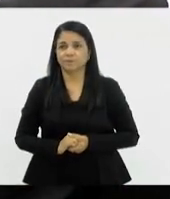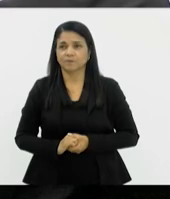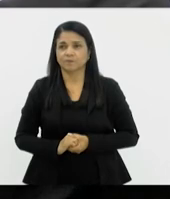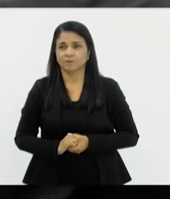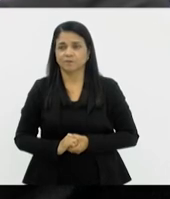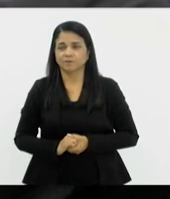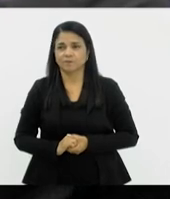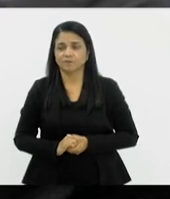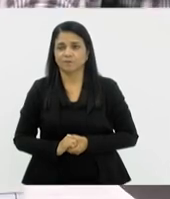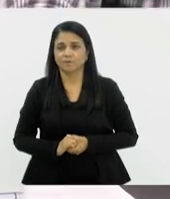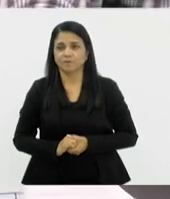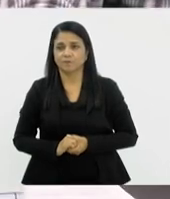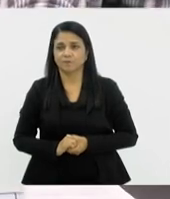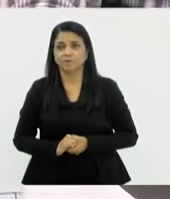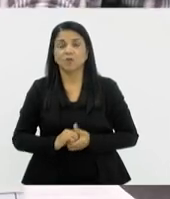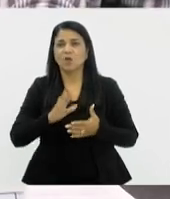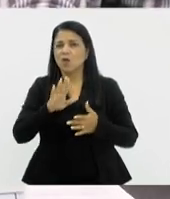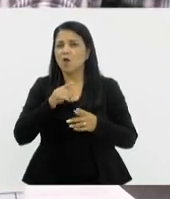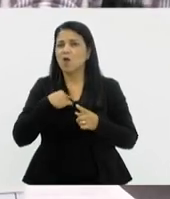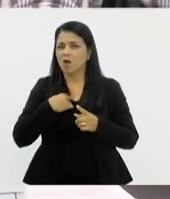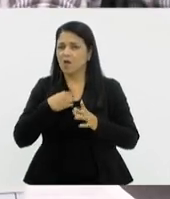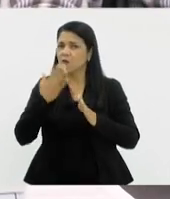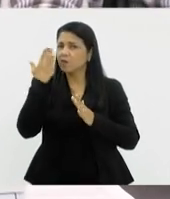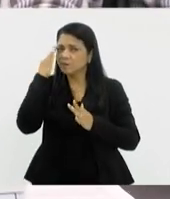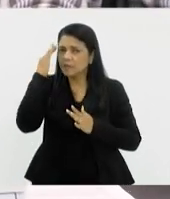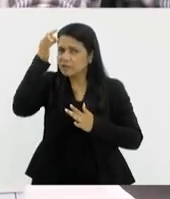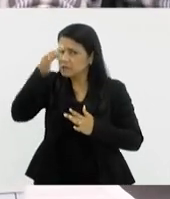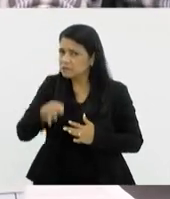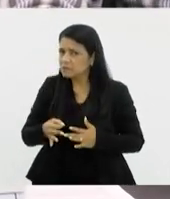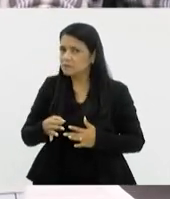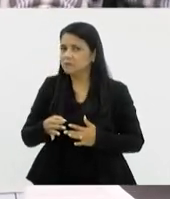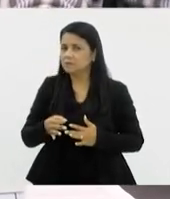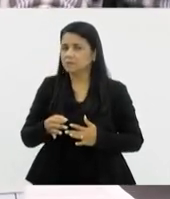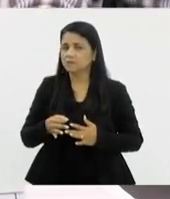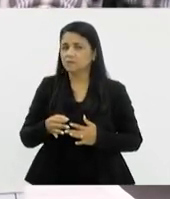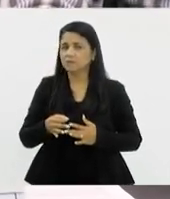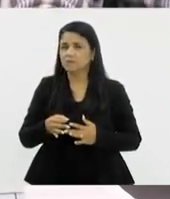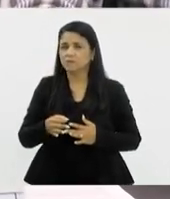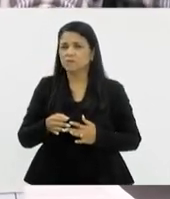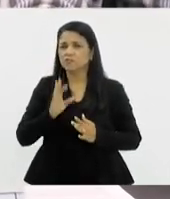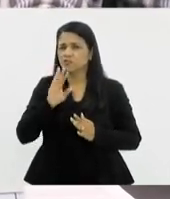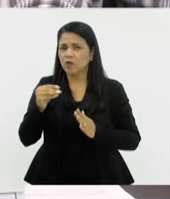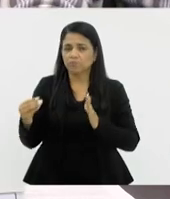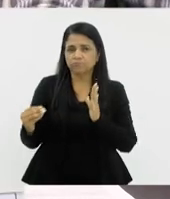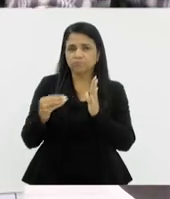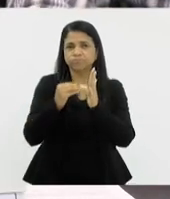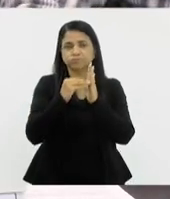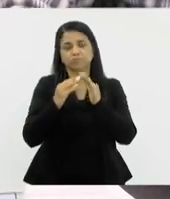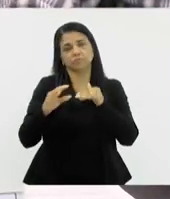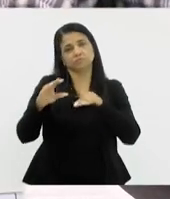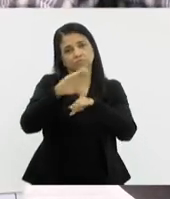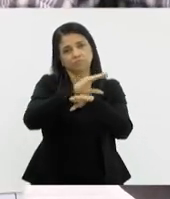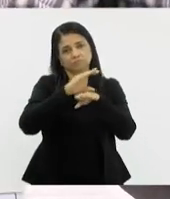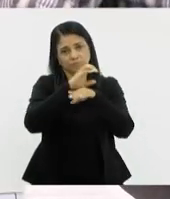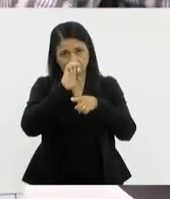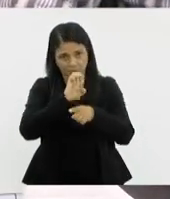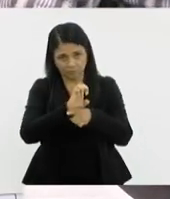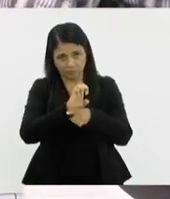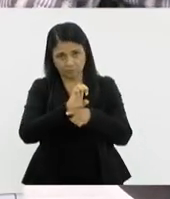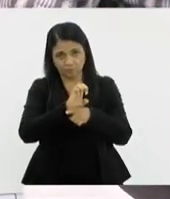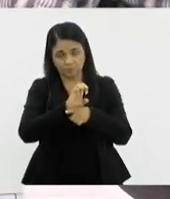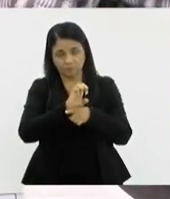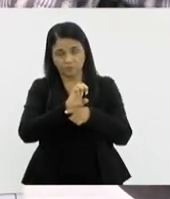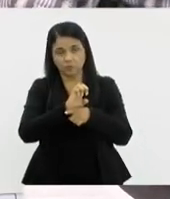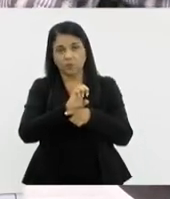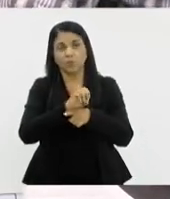É. Outra coisa, eu entendi, a gente já colocou na Constituição Estadual o tombamento do